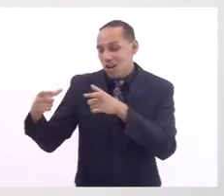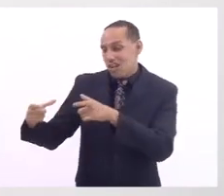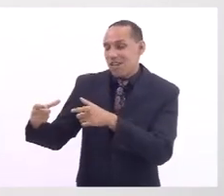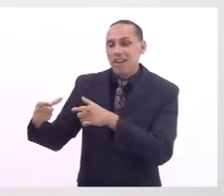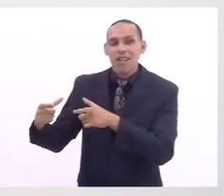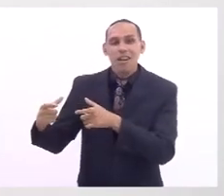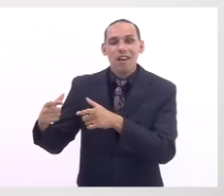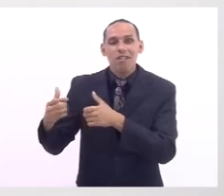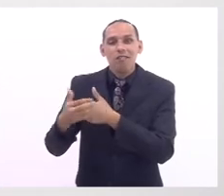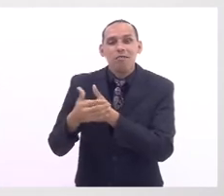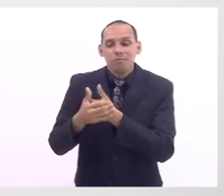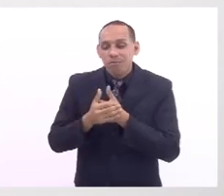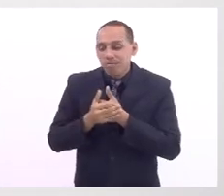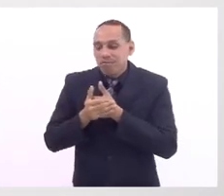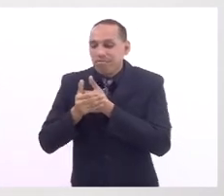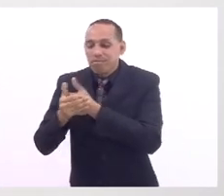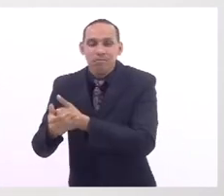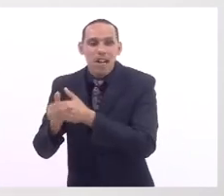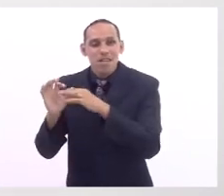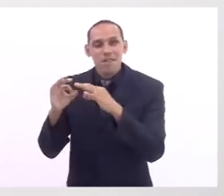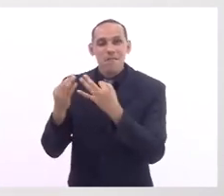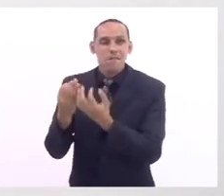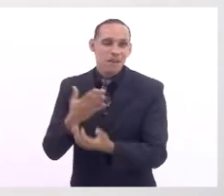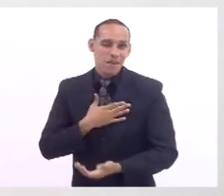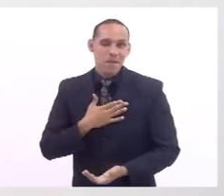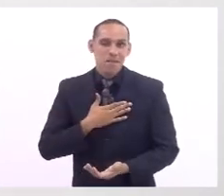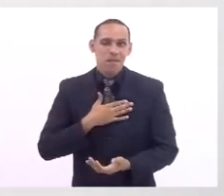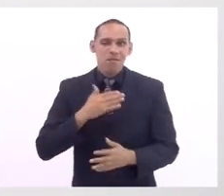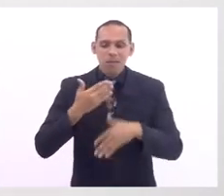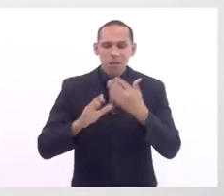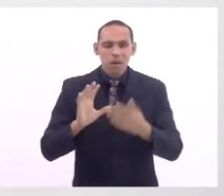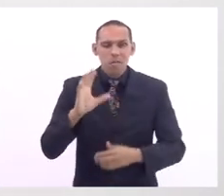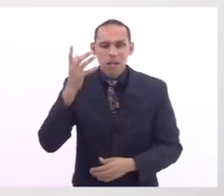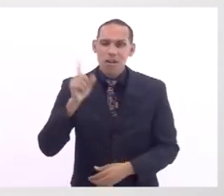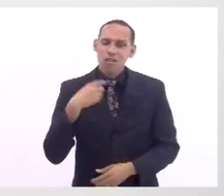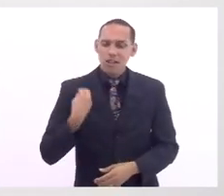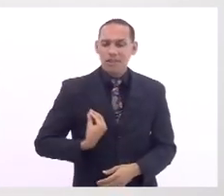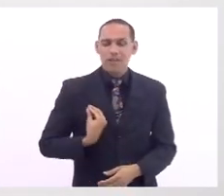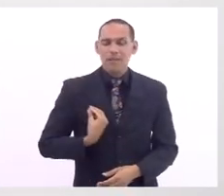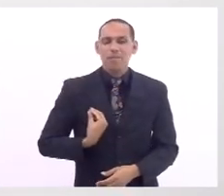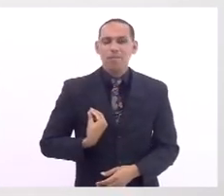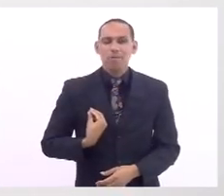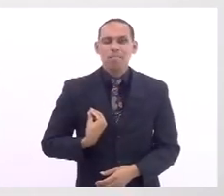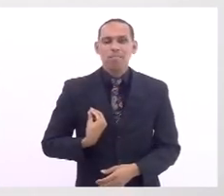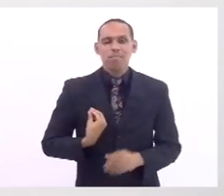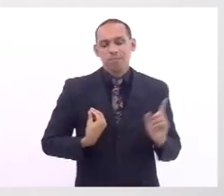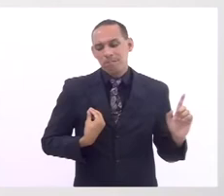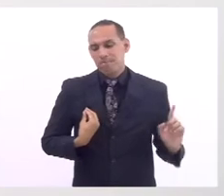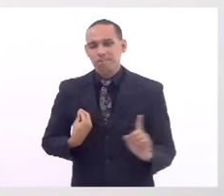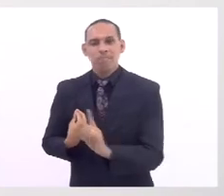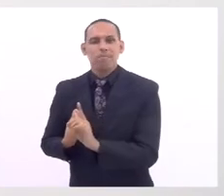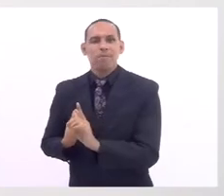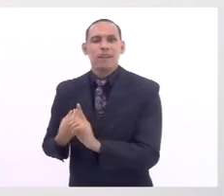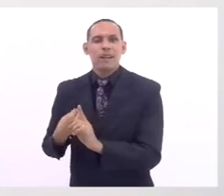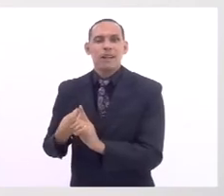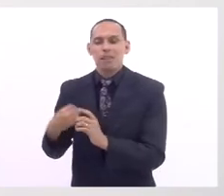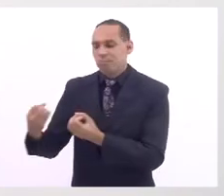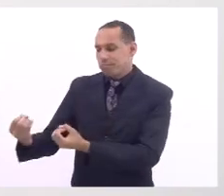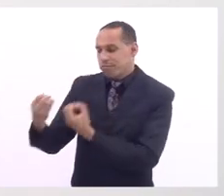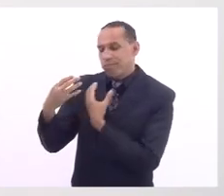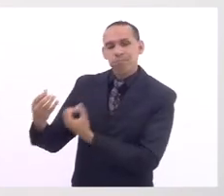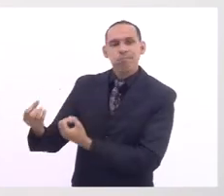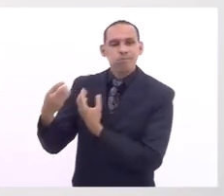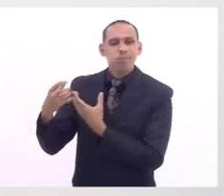lugar que me acolheu e acolheu a minha família a partir de uma tragédia que nós vivemos né então o medo cada nesse